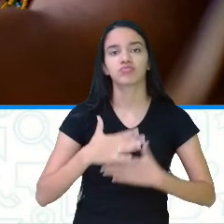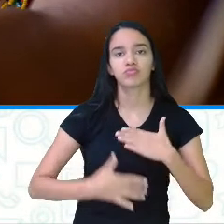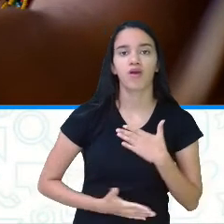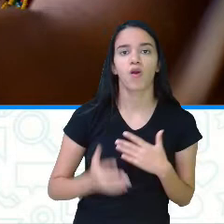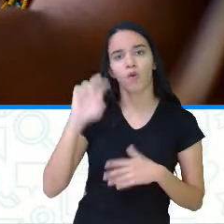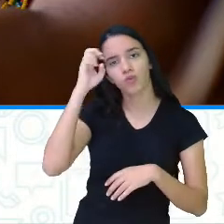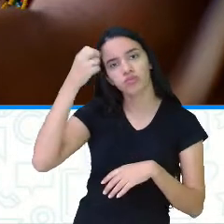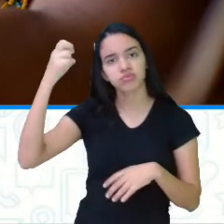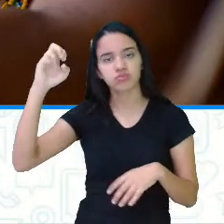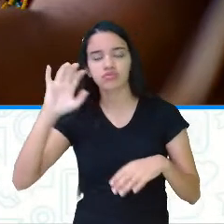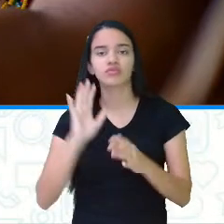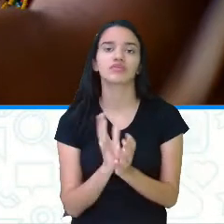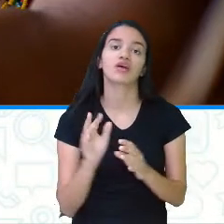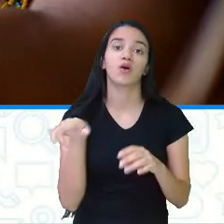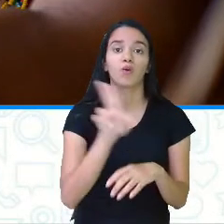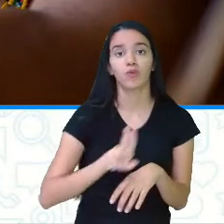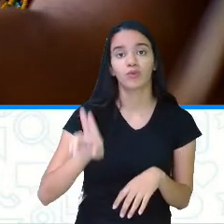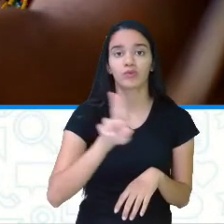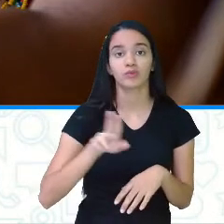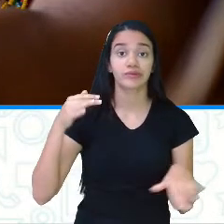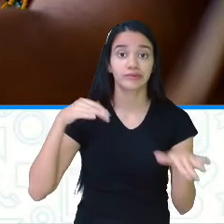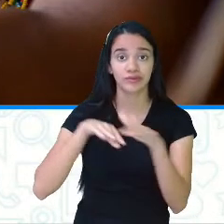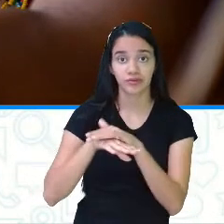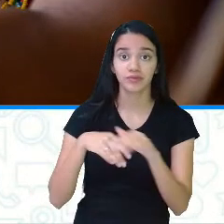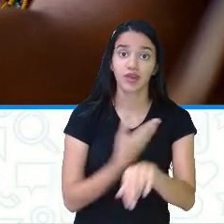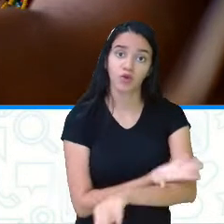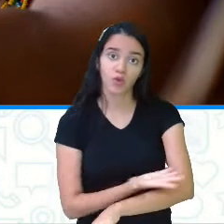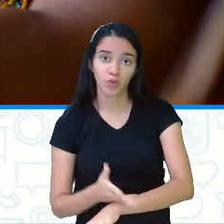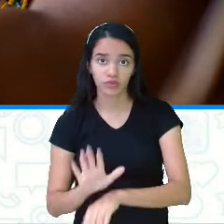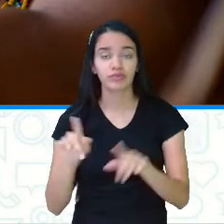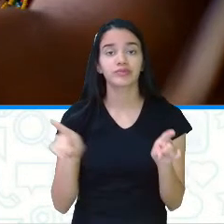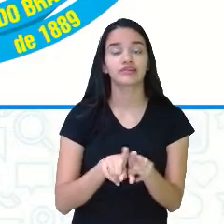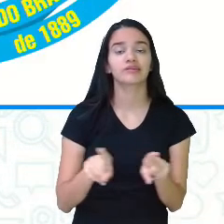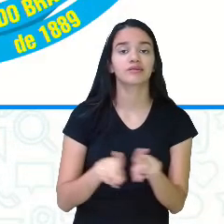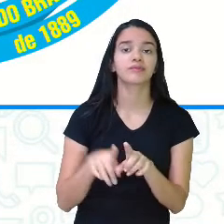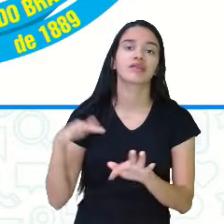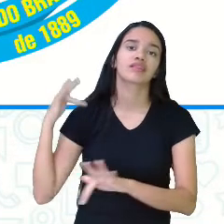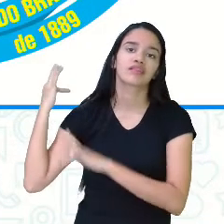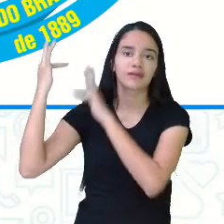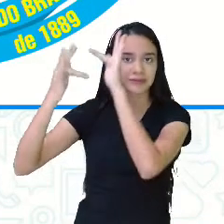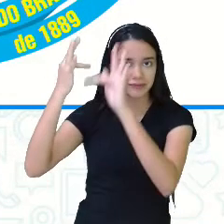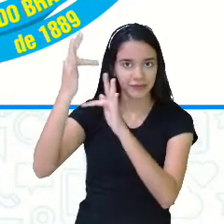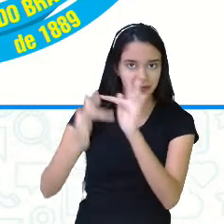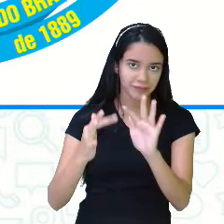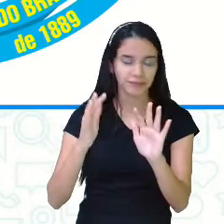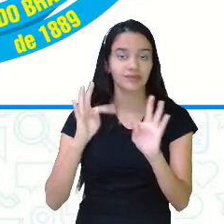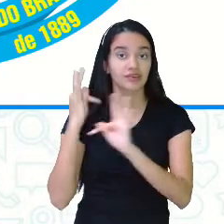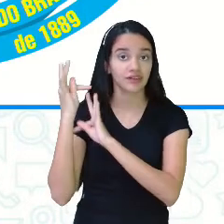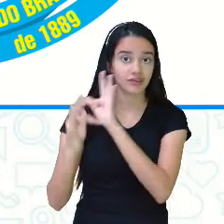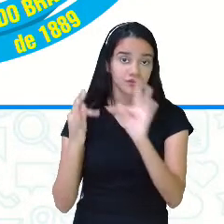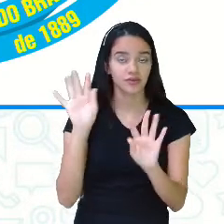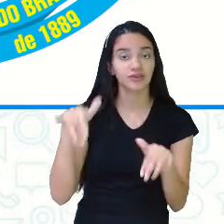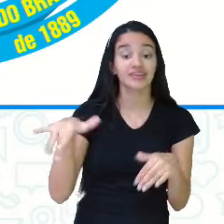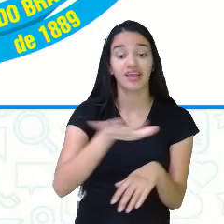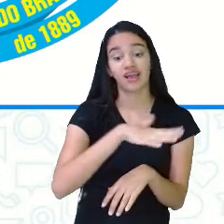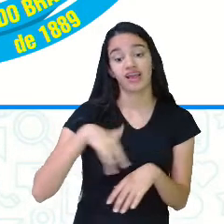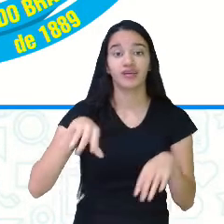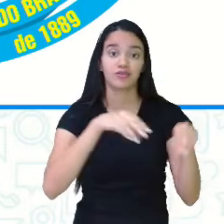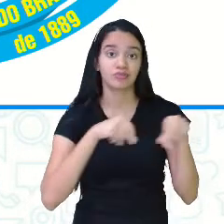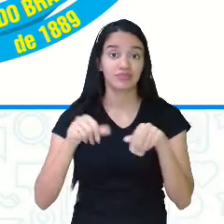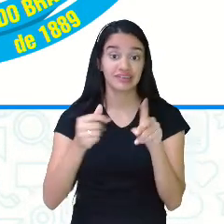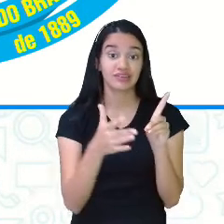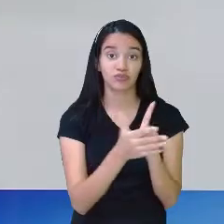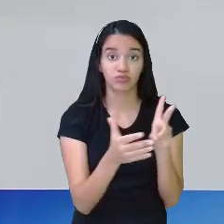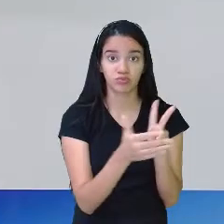cultural, de acordo com seus usos, costumes e tradições, tá bom? E as terras indígenas, só para quem